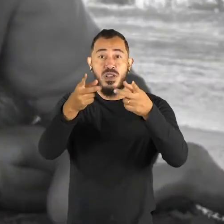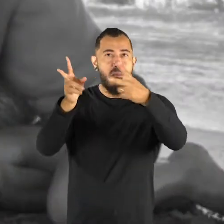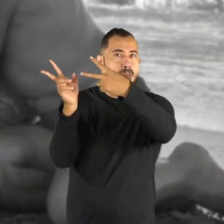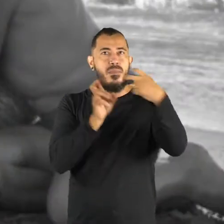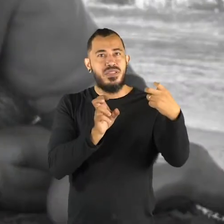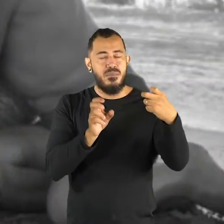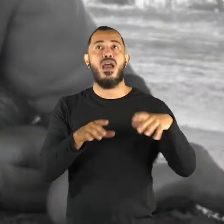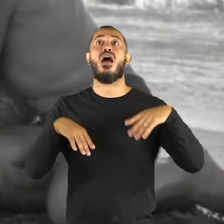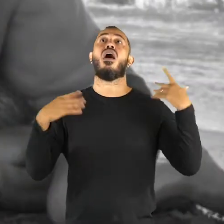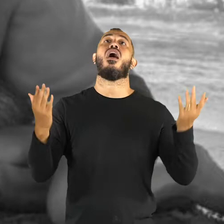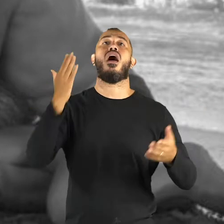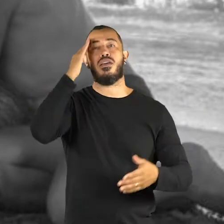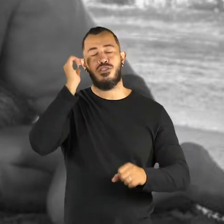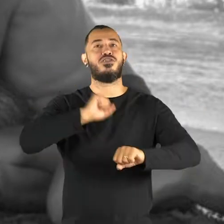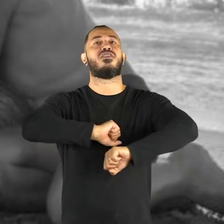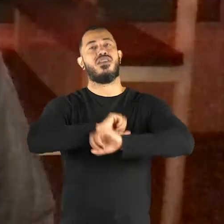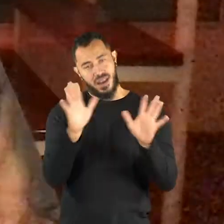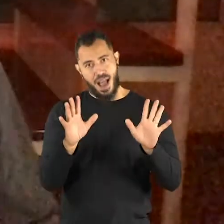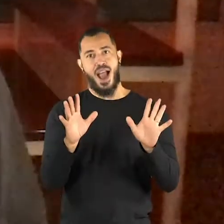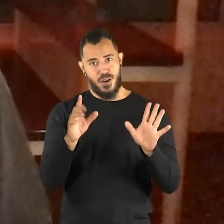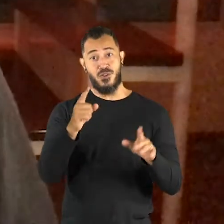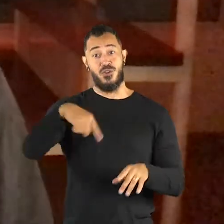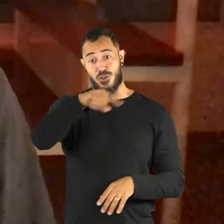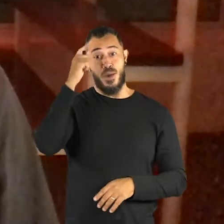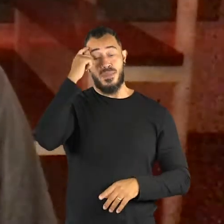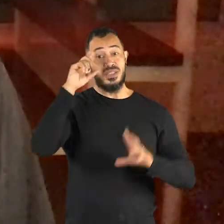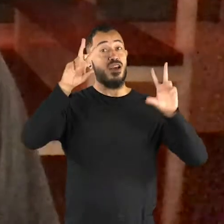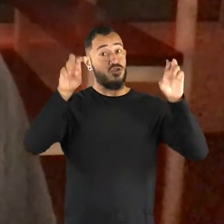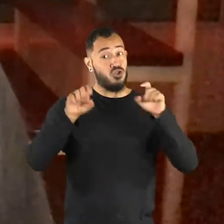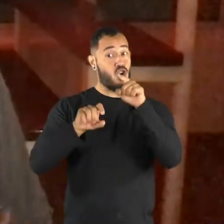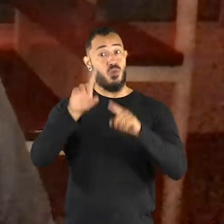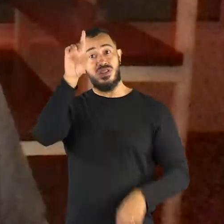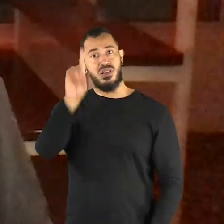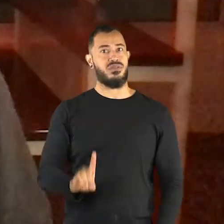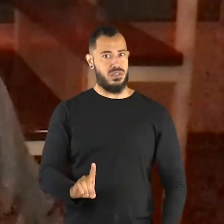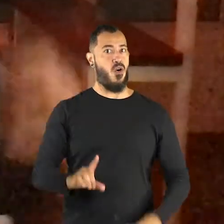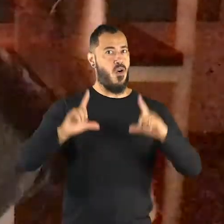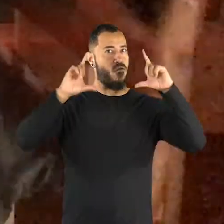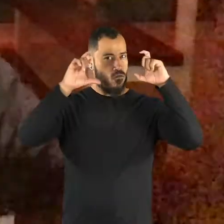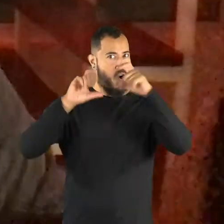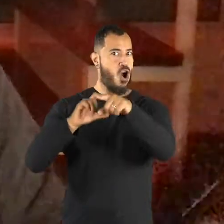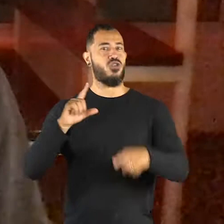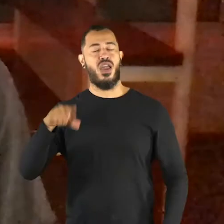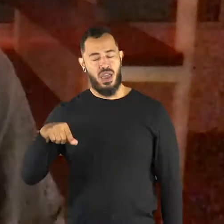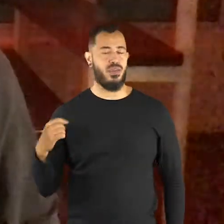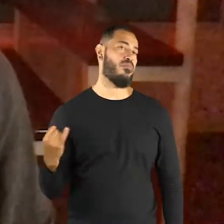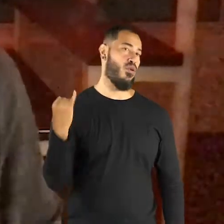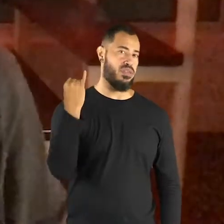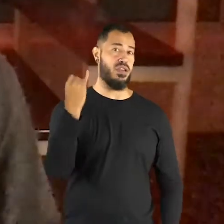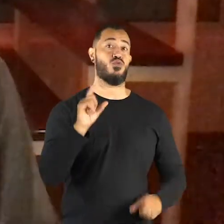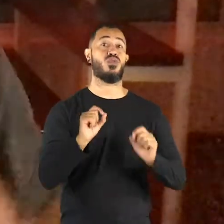referência saiu e até onde ela chegou. Então assim, pensar na direção de fotografia é um momento muito importante, de você ver filmes antes, de